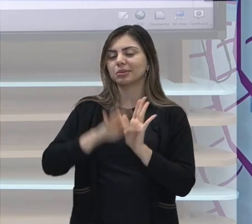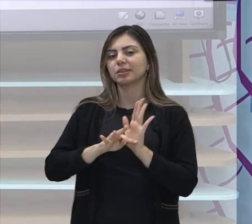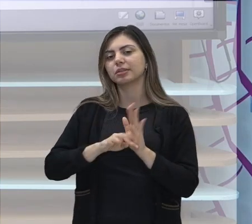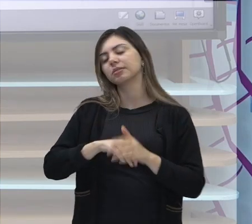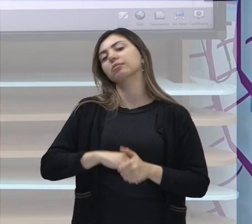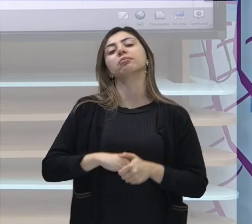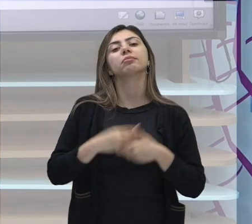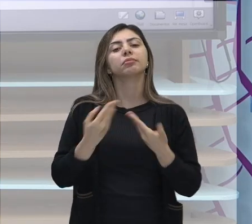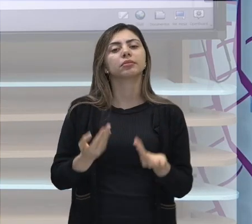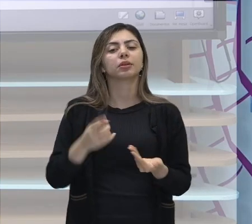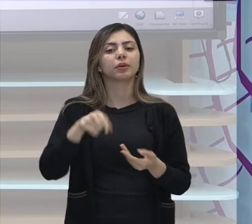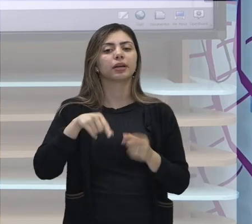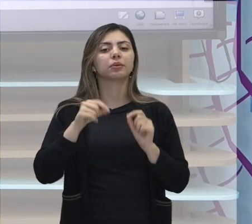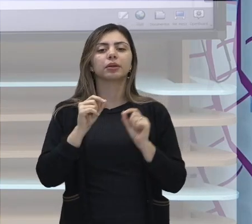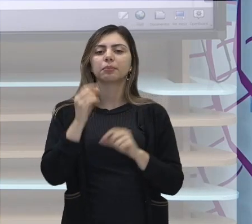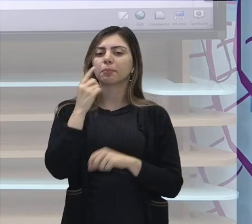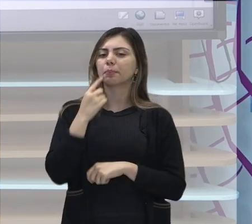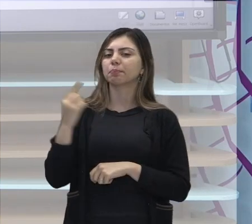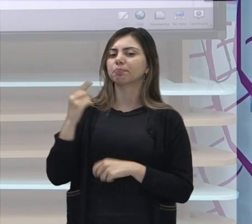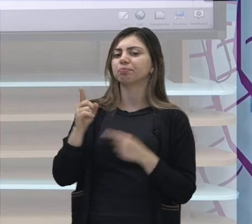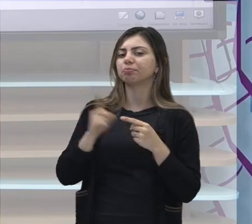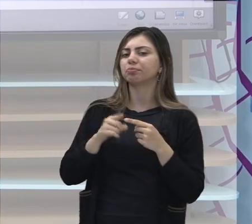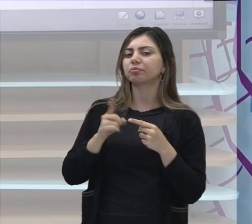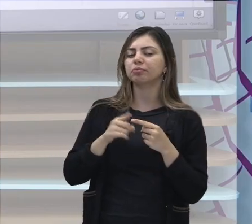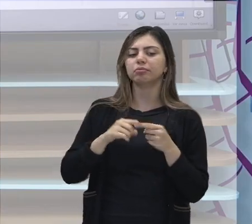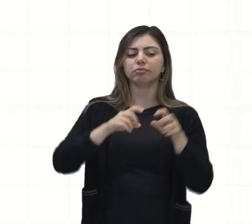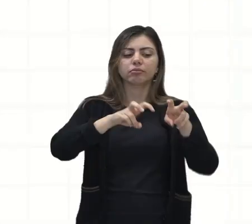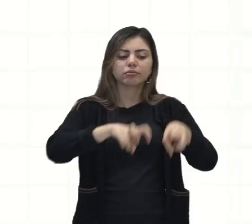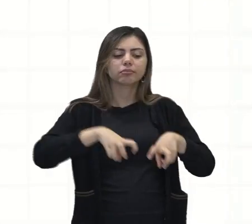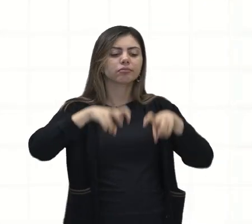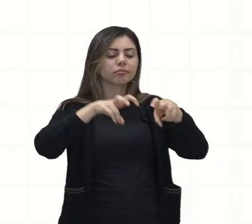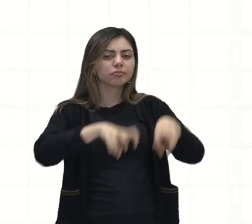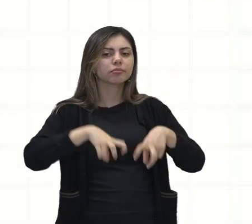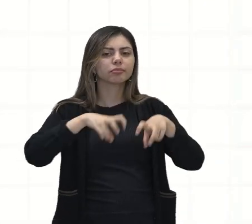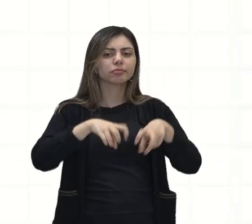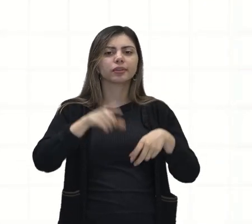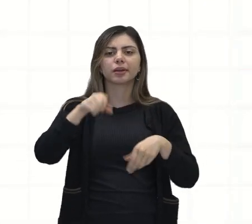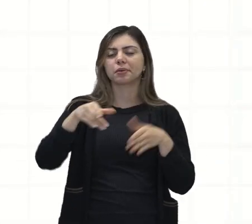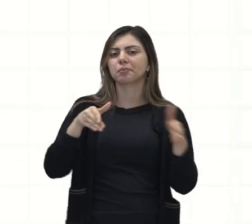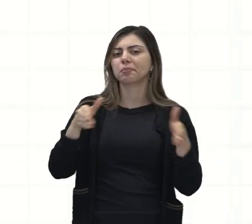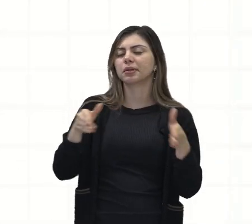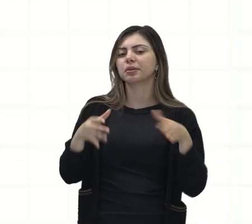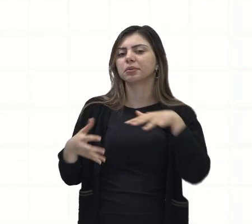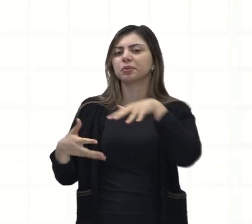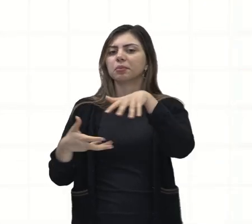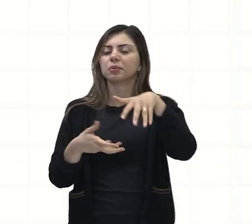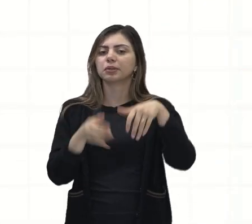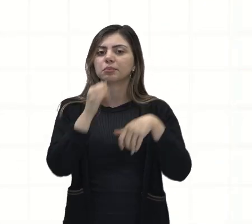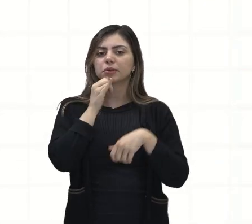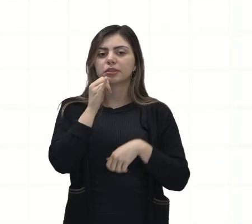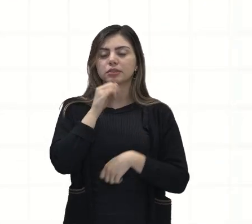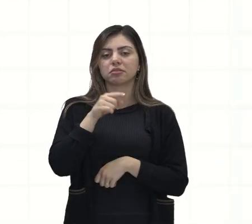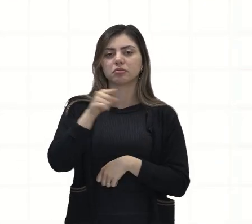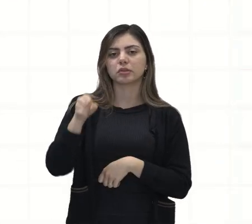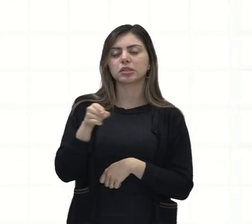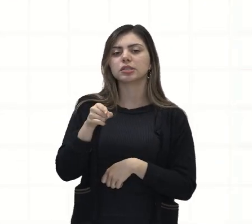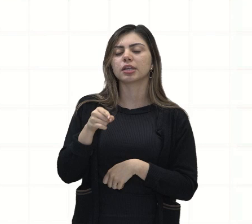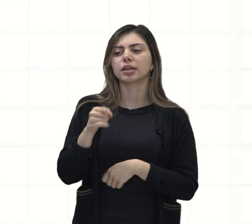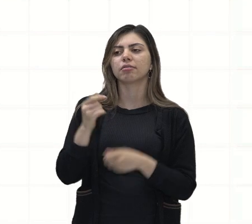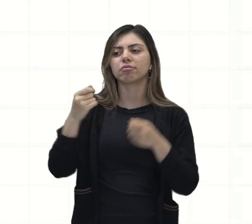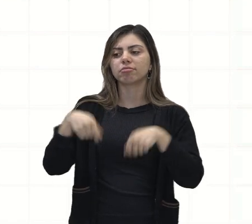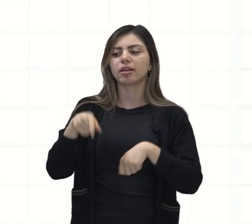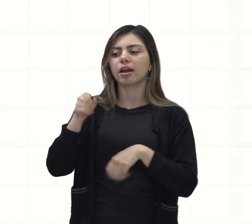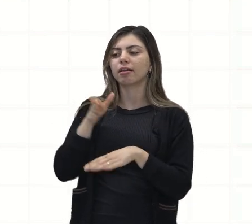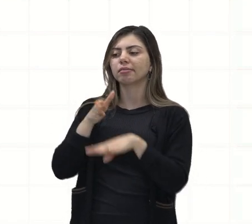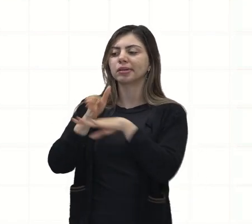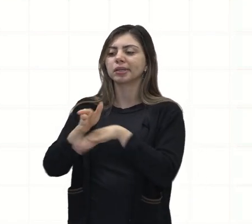plantações. Estamos falando de um período na qual no mundo você não conseguia simplesmente ir ao